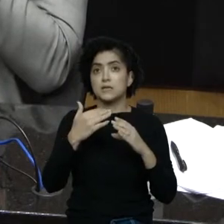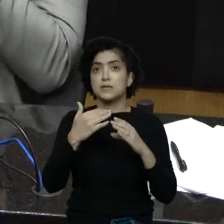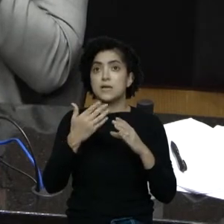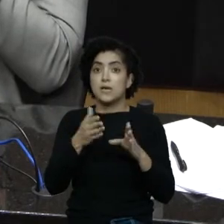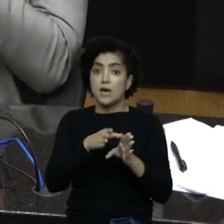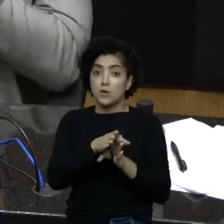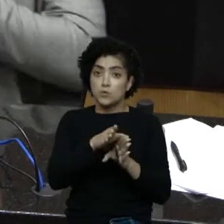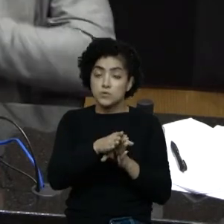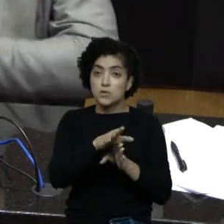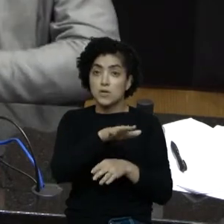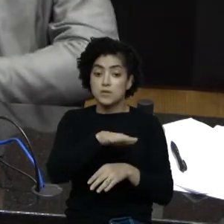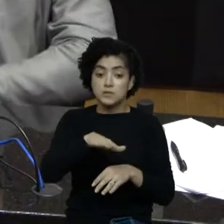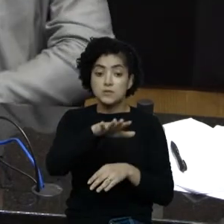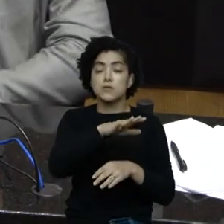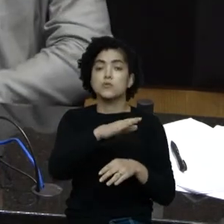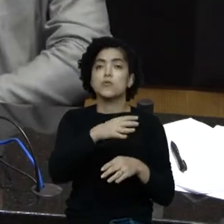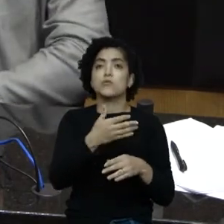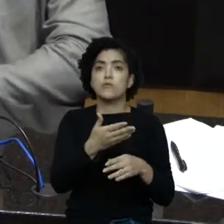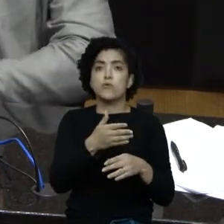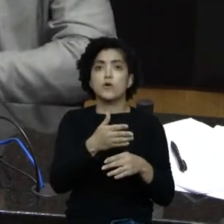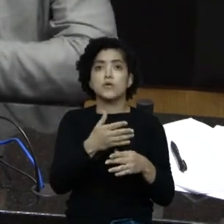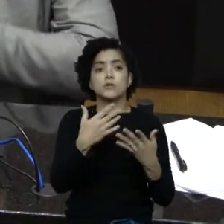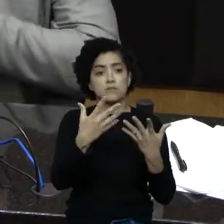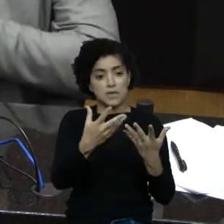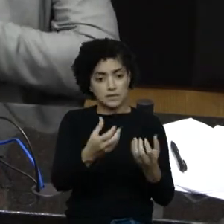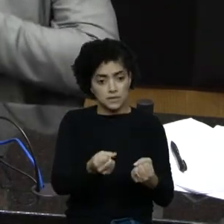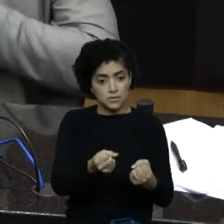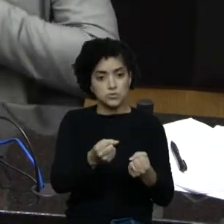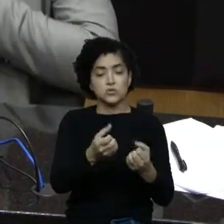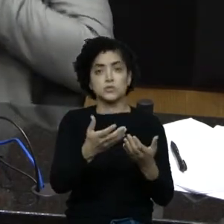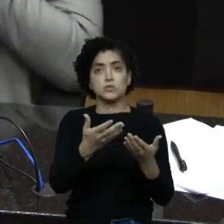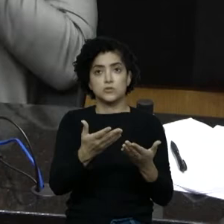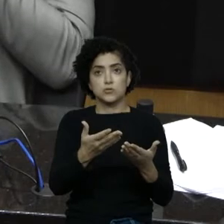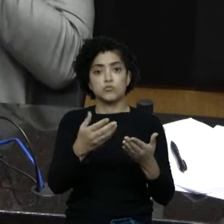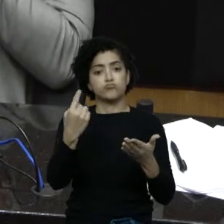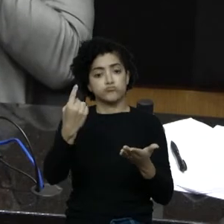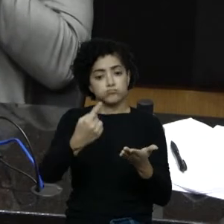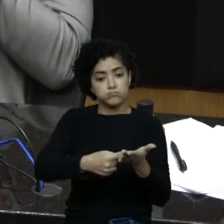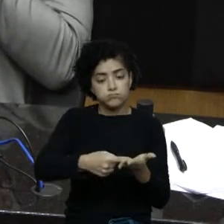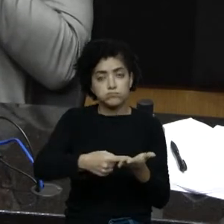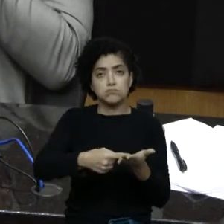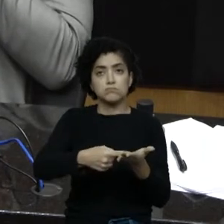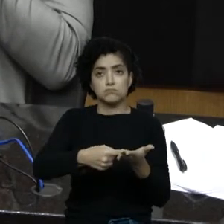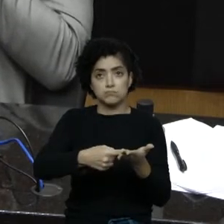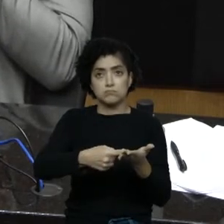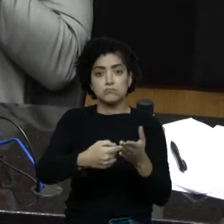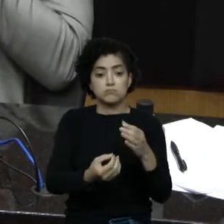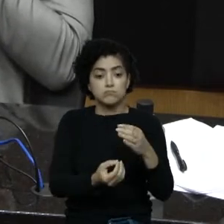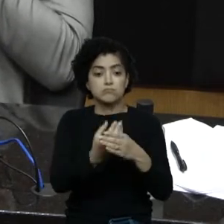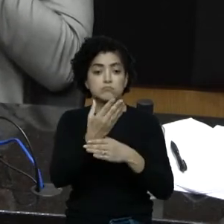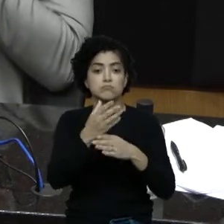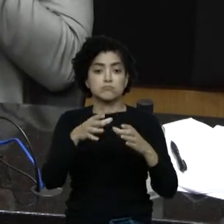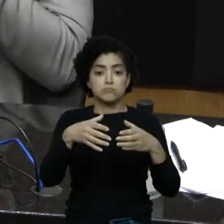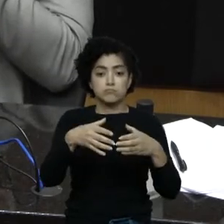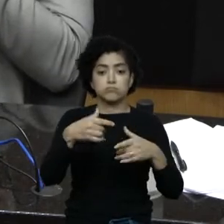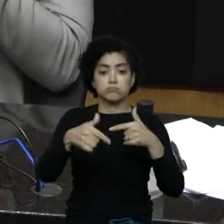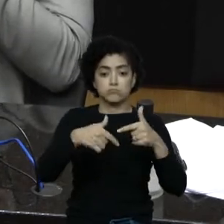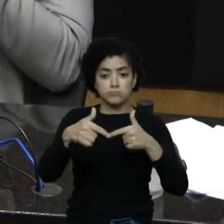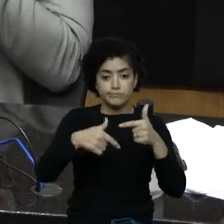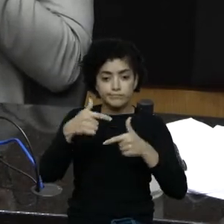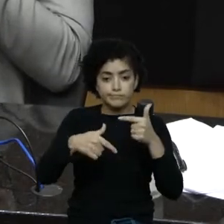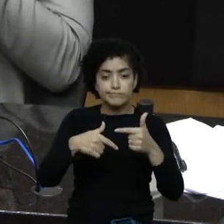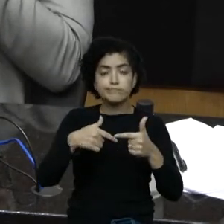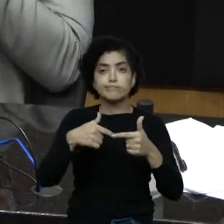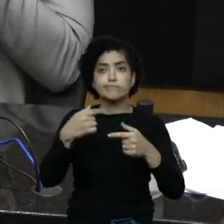né o setor foi atendido naquilo que foi possível existe um compromisso de se criar um grupo de trabalho para continuar